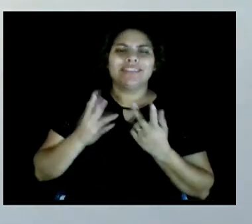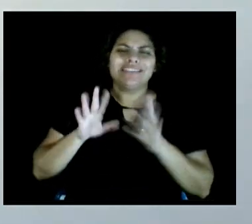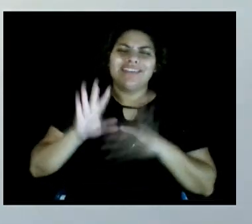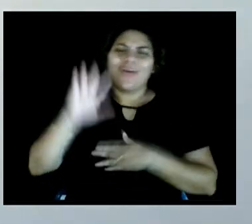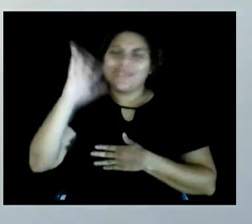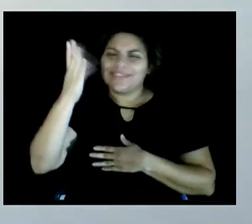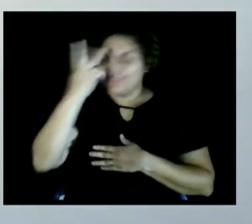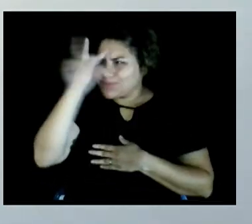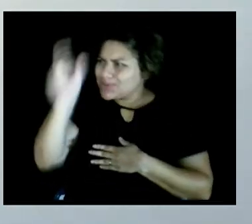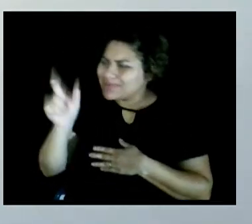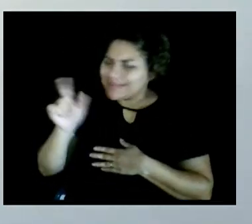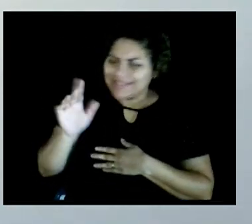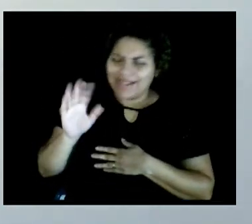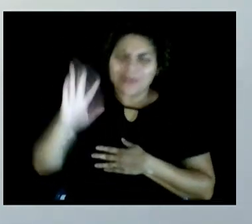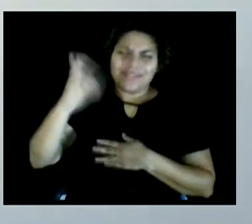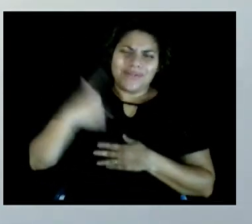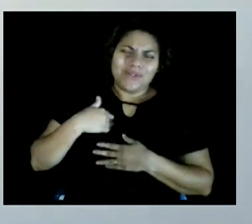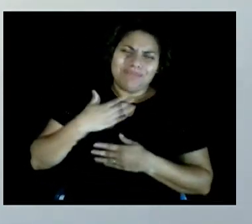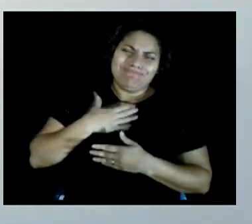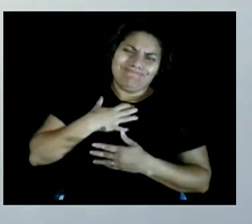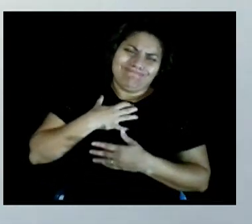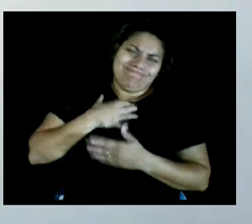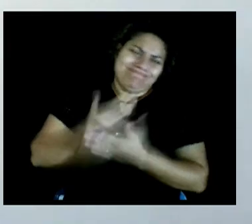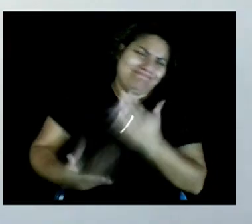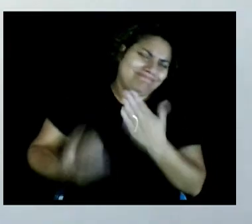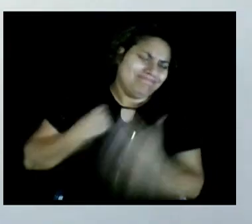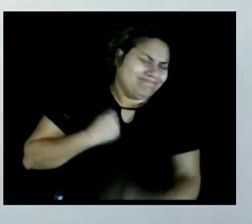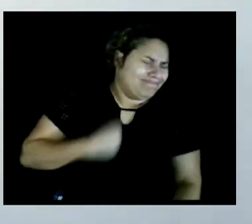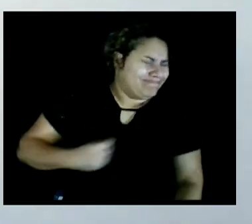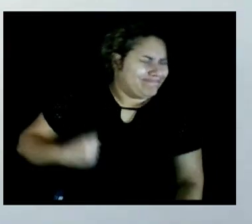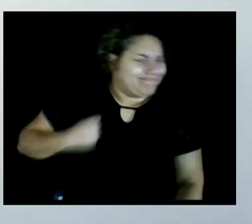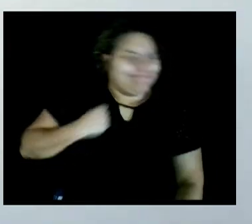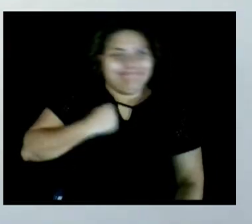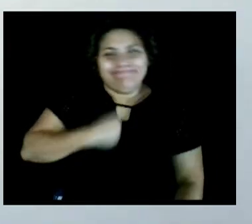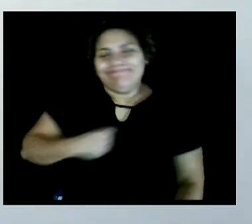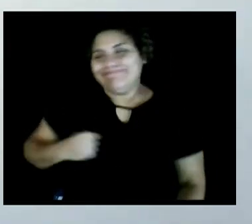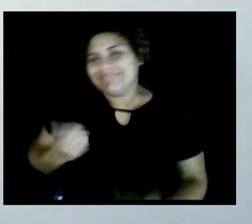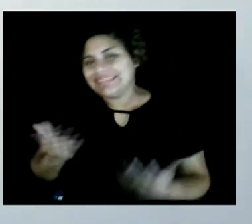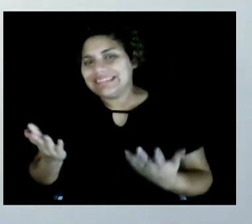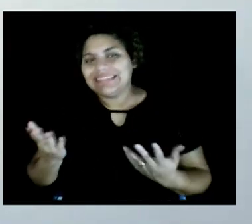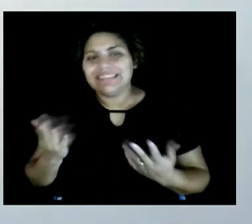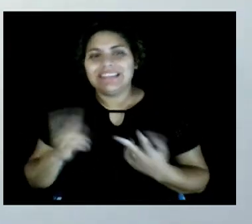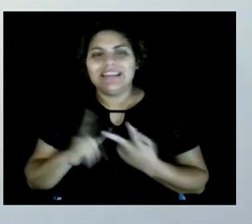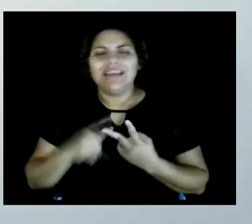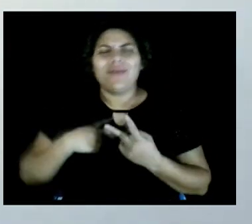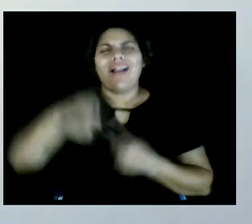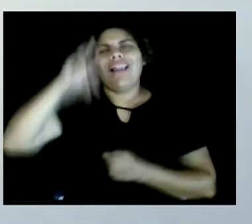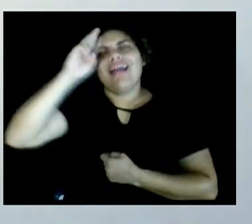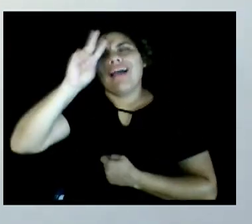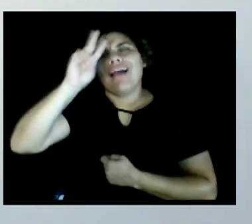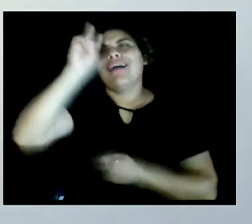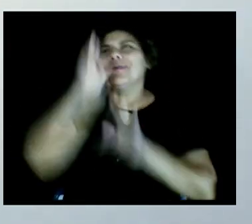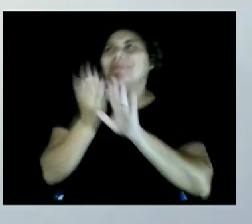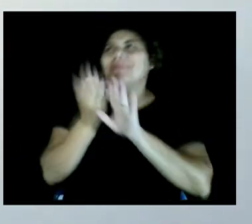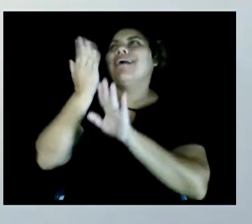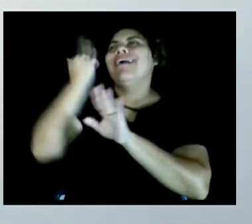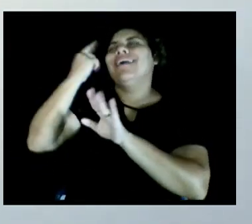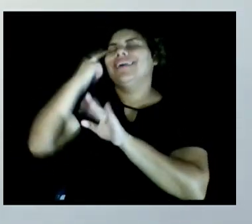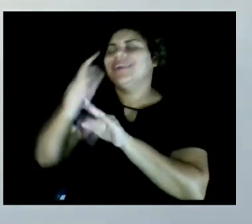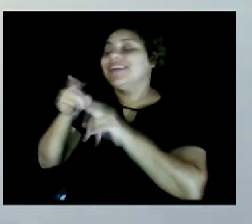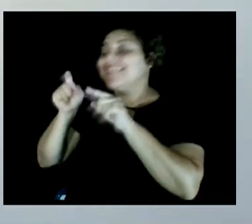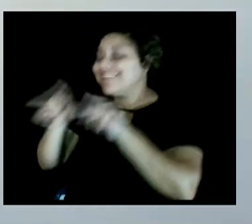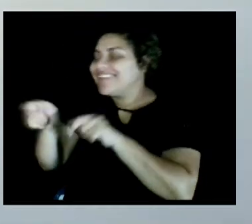De pessoas queridas que já foram, né? E aí você acaba recordando quando ouve aquela música, quando vê aquele programa